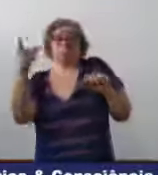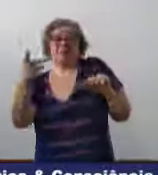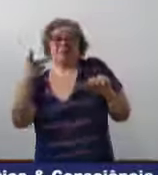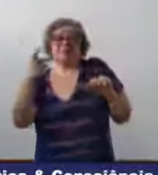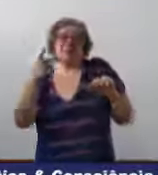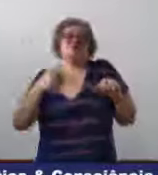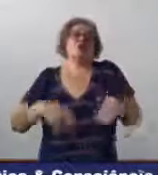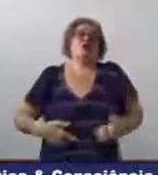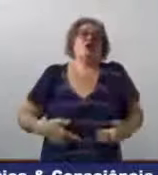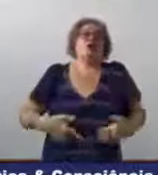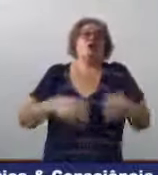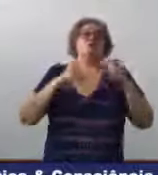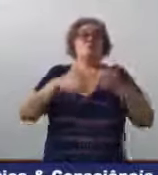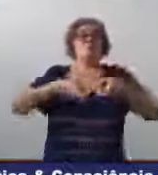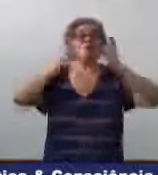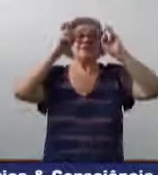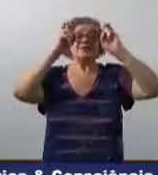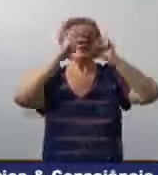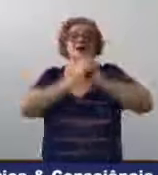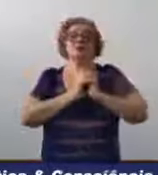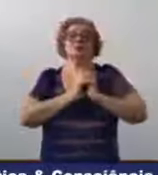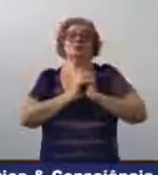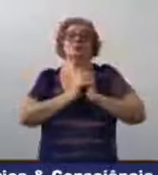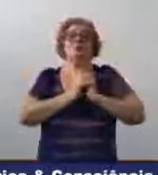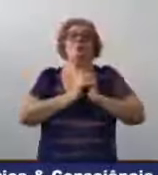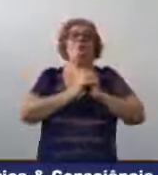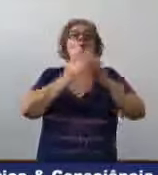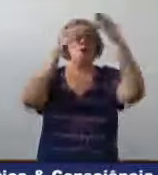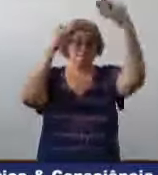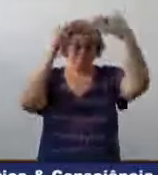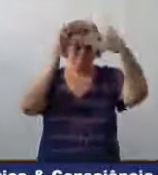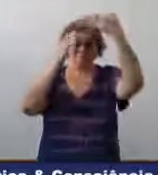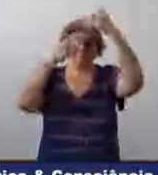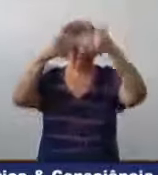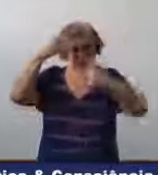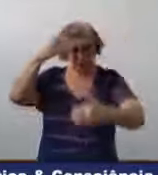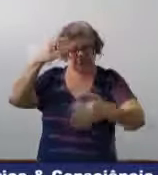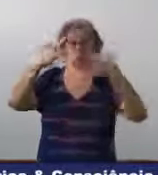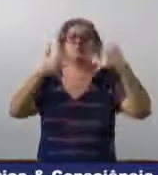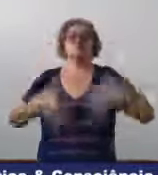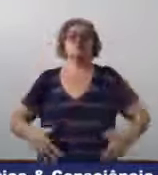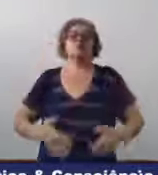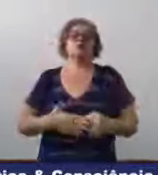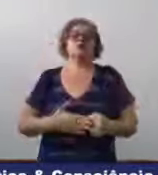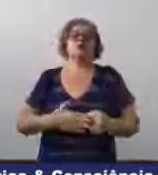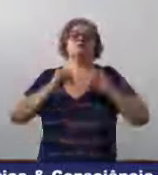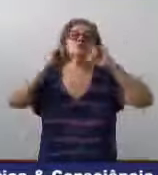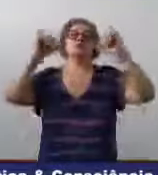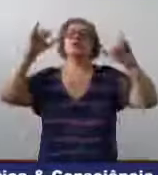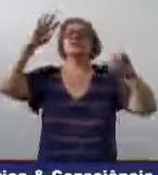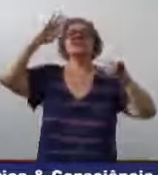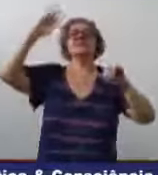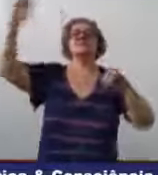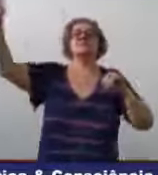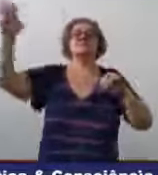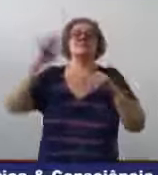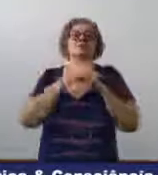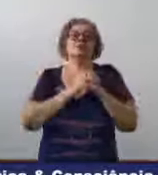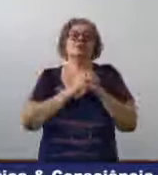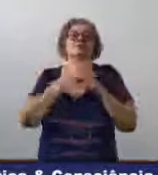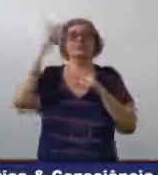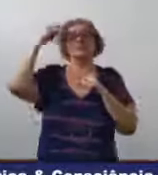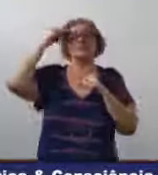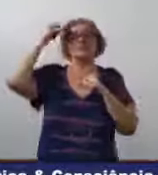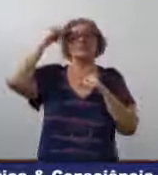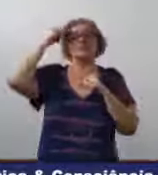em tragédia, em desastre. Eu estou criando um padrão energético compatível com tudo isso que eu estou imaginando. Porque